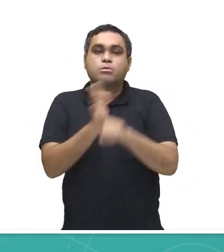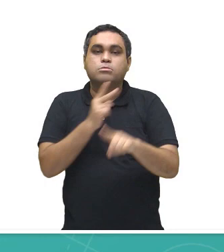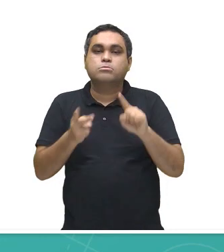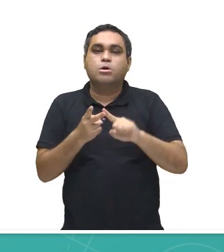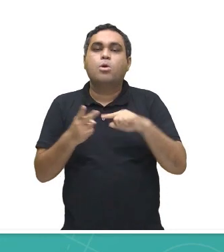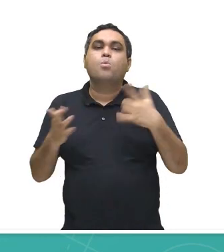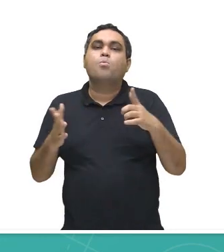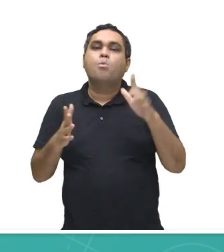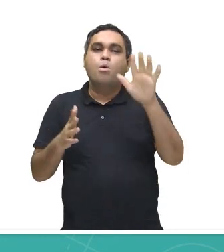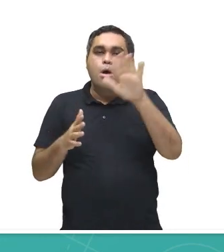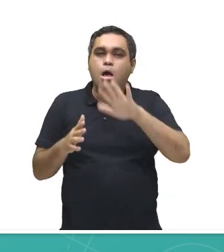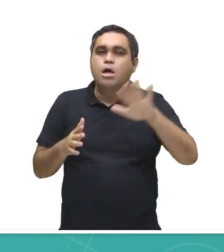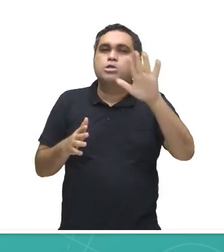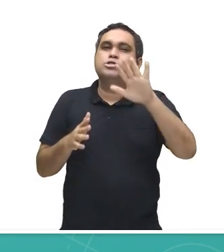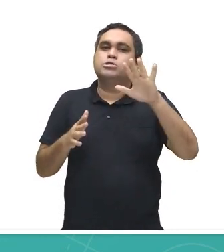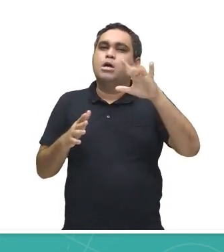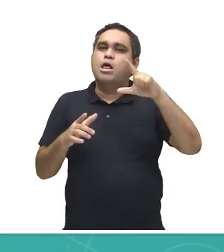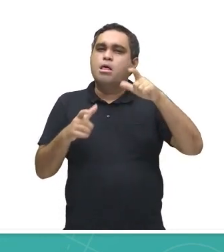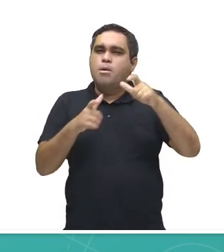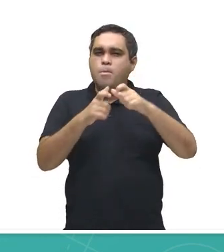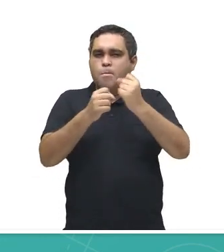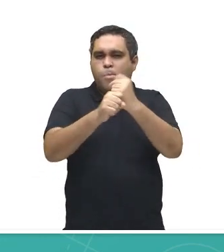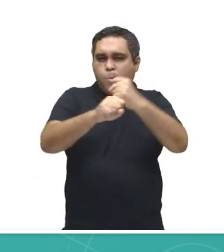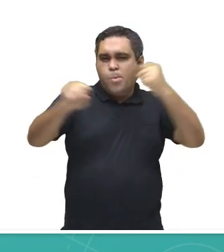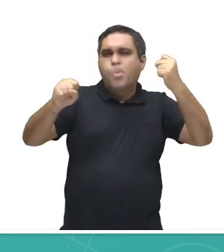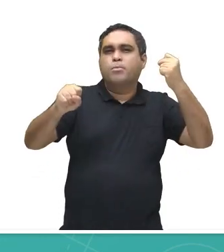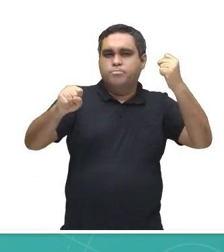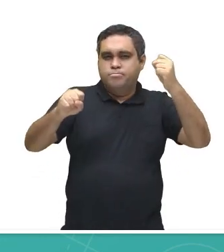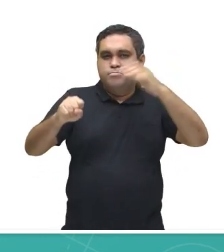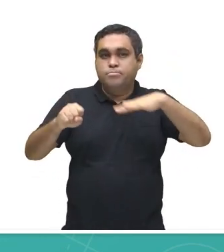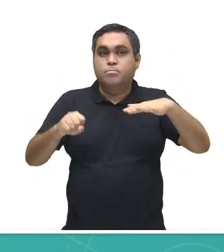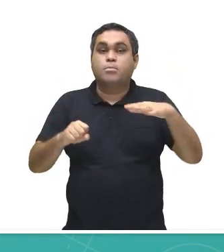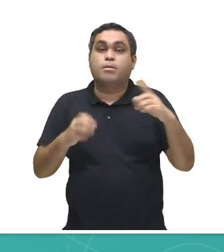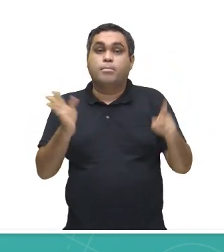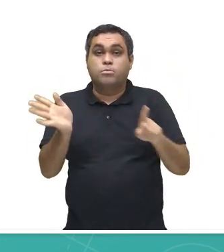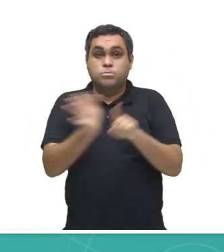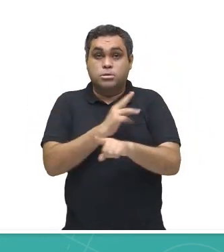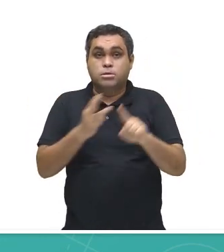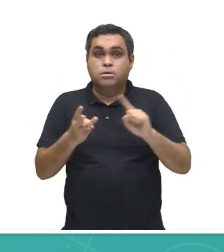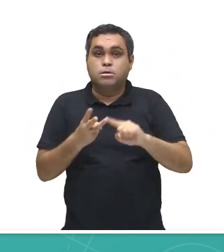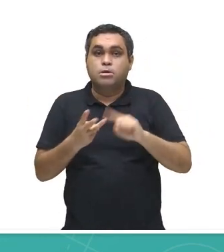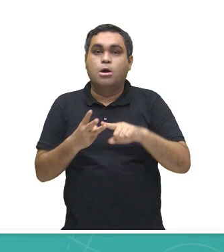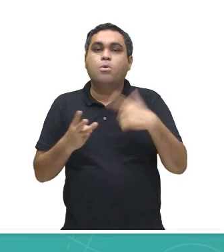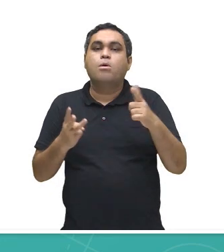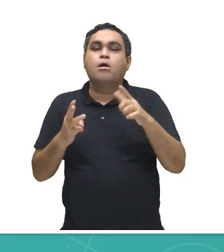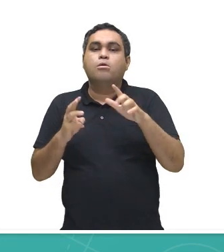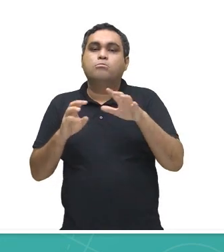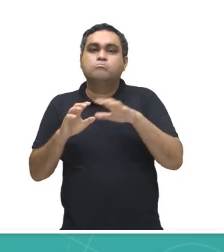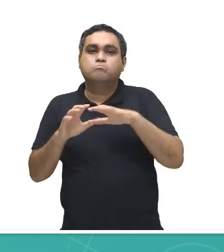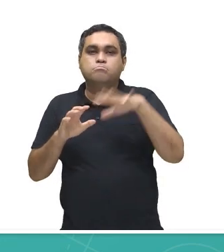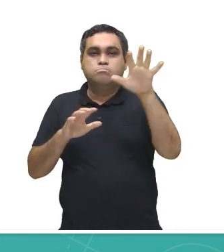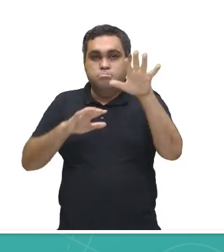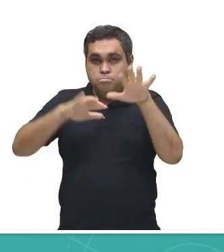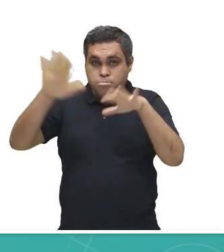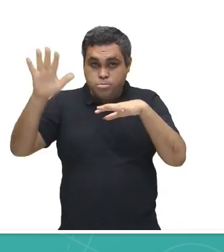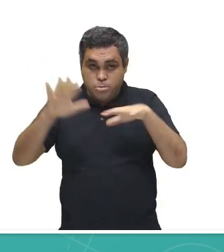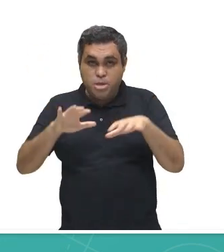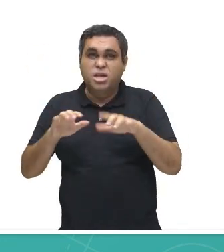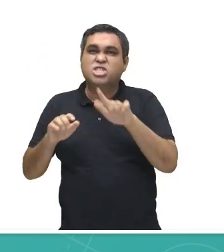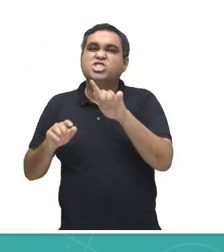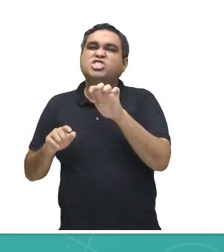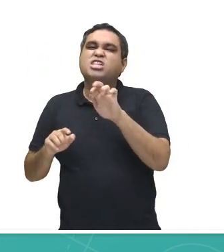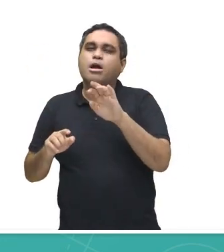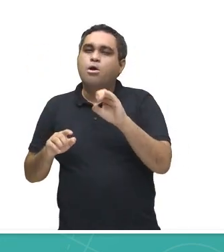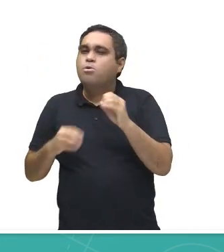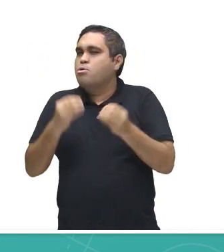territorial? E a questão de número 3, quais são as macro-regiões do Brasil conforme a regionalização geoeconômica? Já já